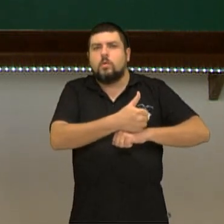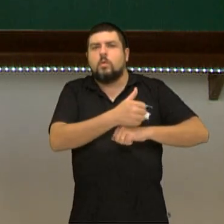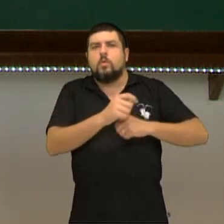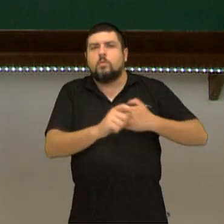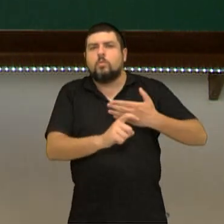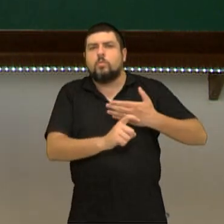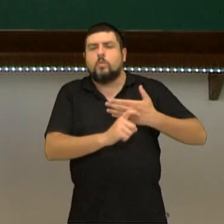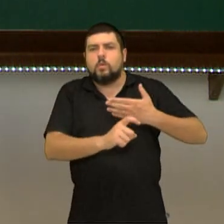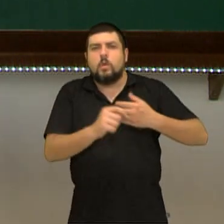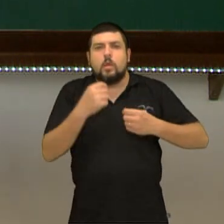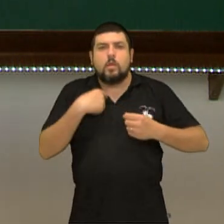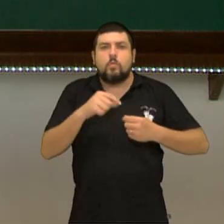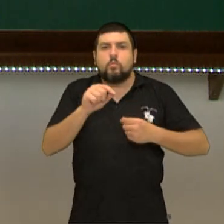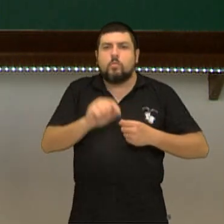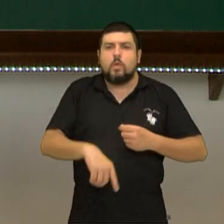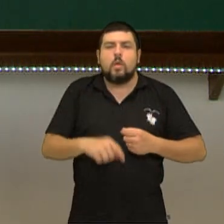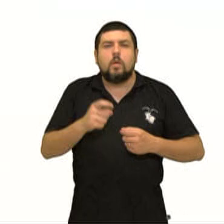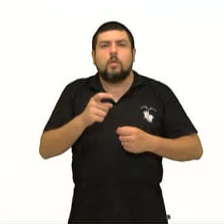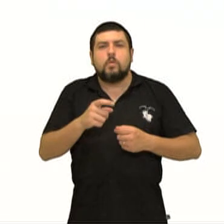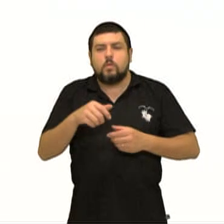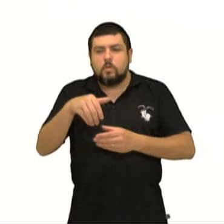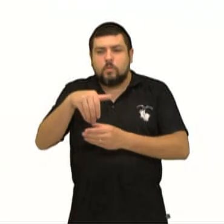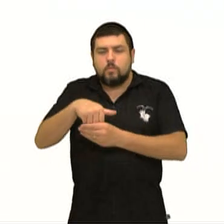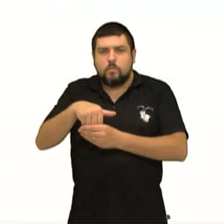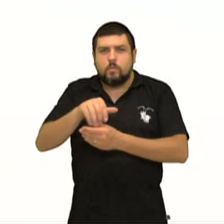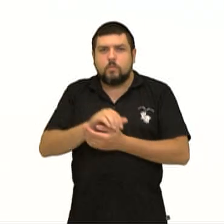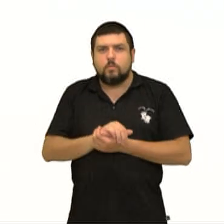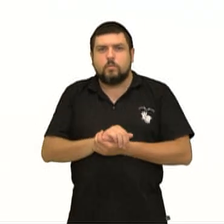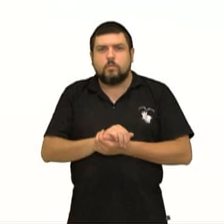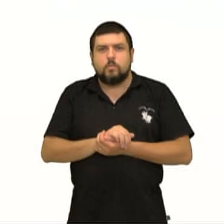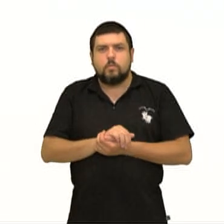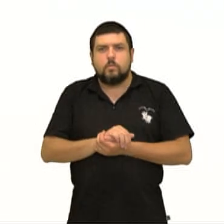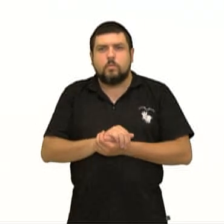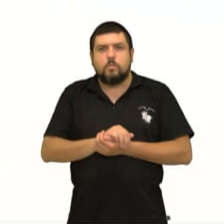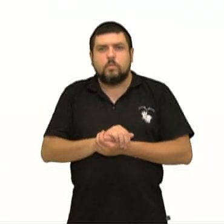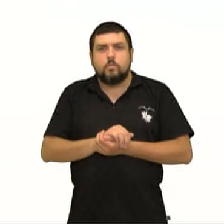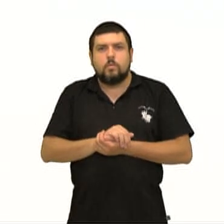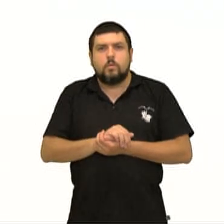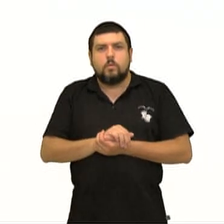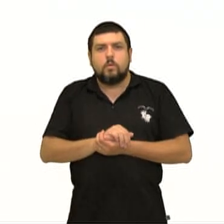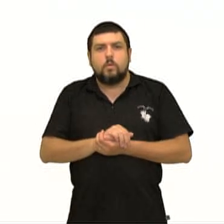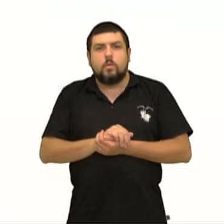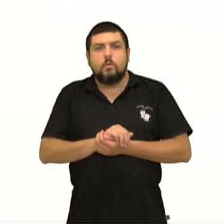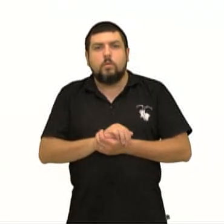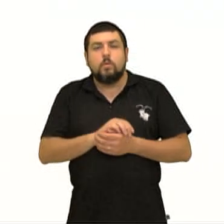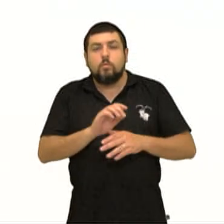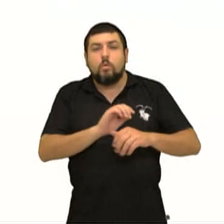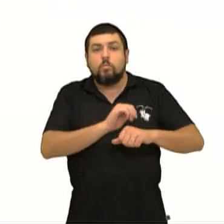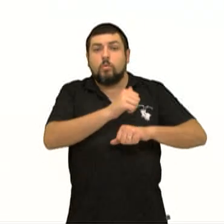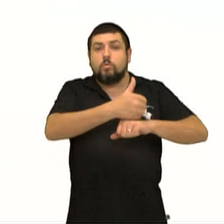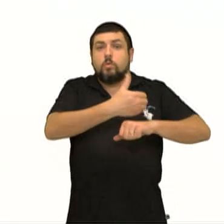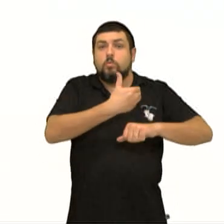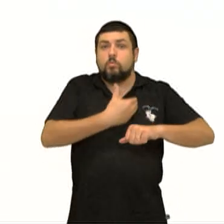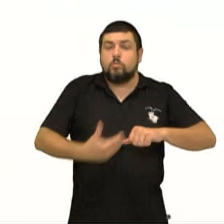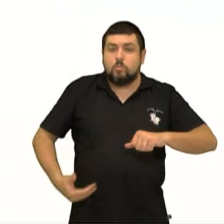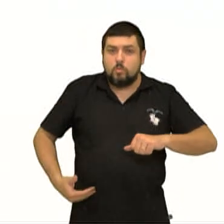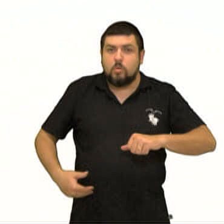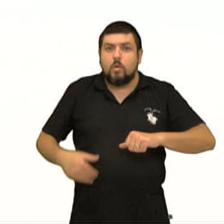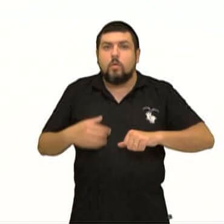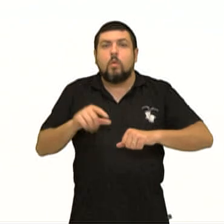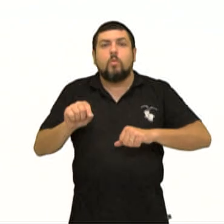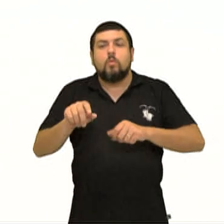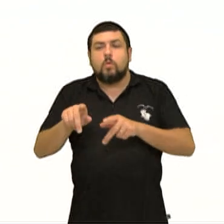legislativo são eleitos pelo povo, há mais de um partido. Pessoal, então o Brasil, né, tanto o